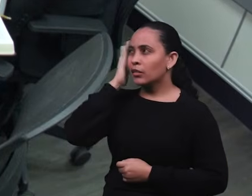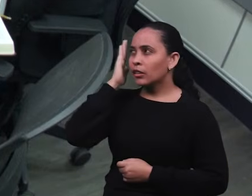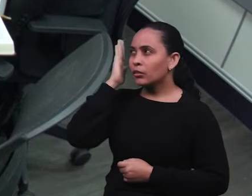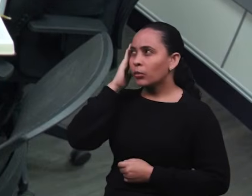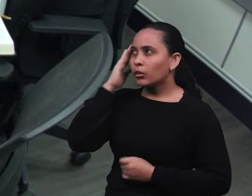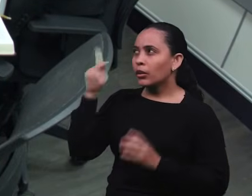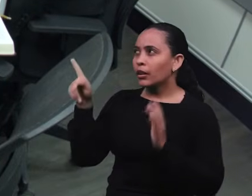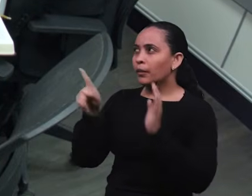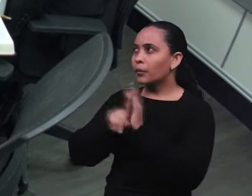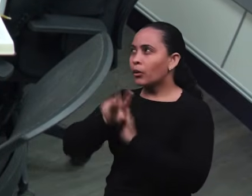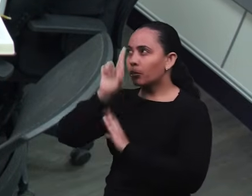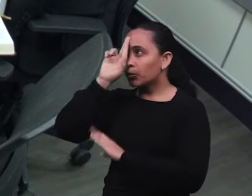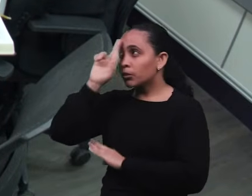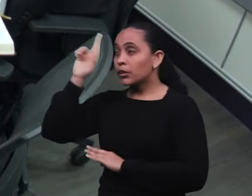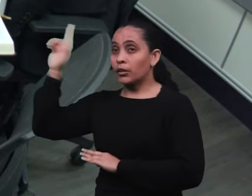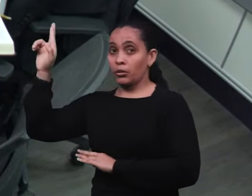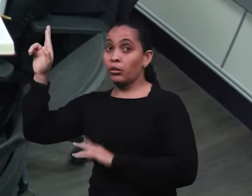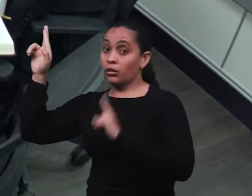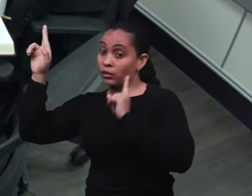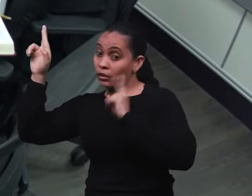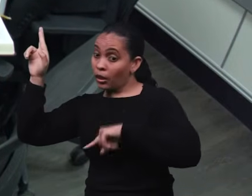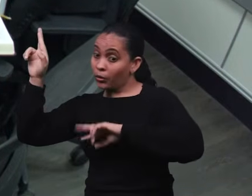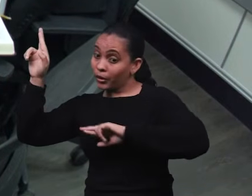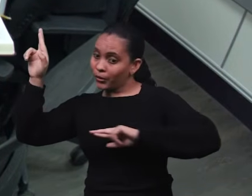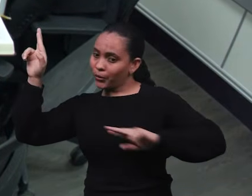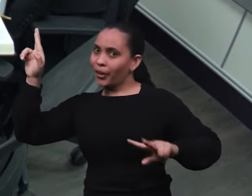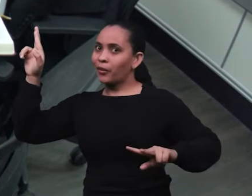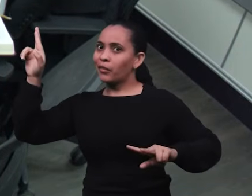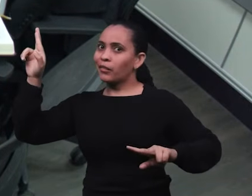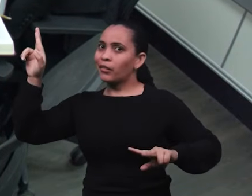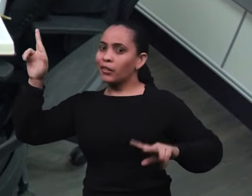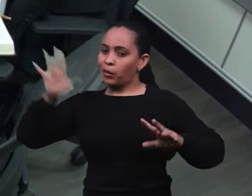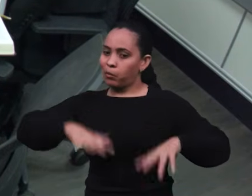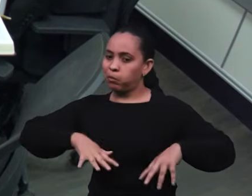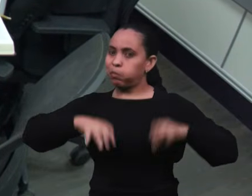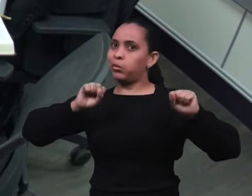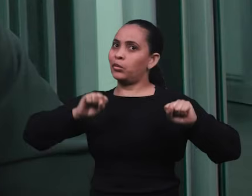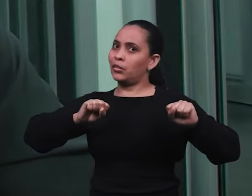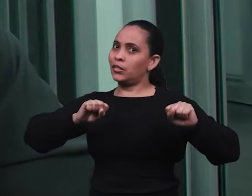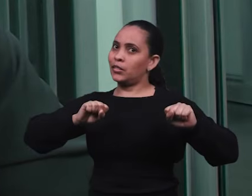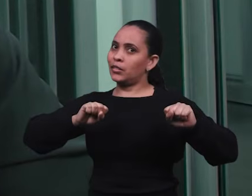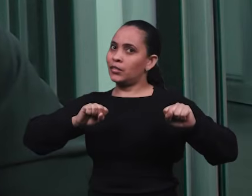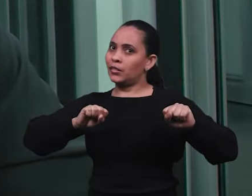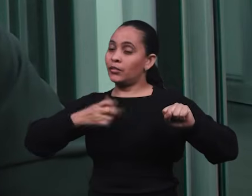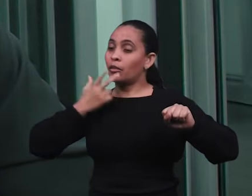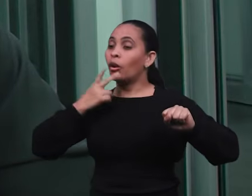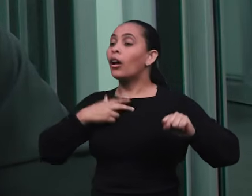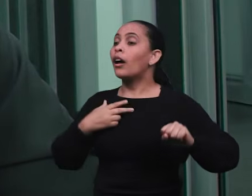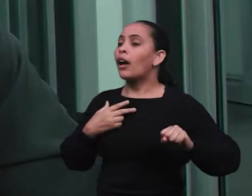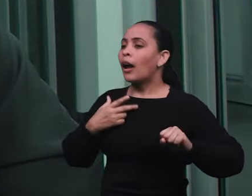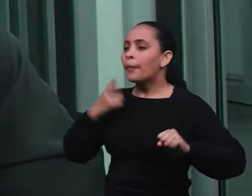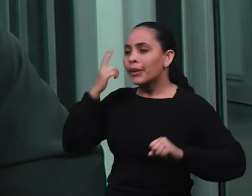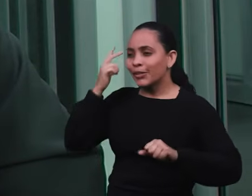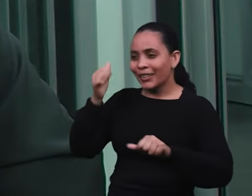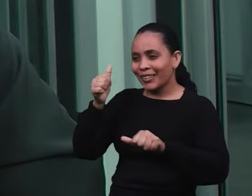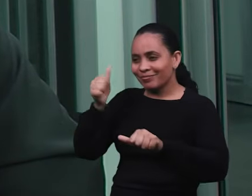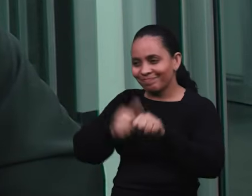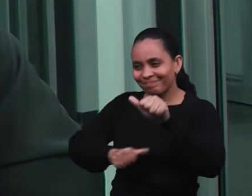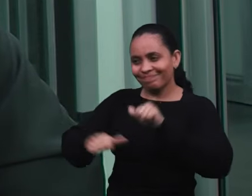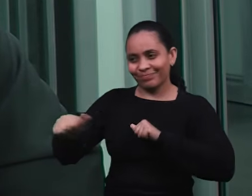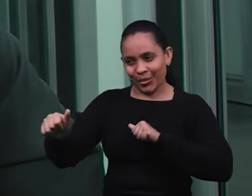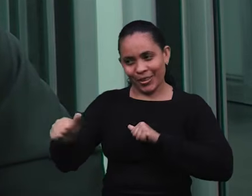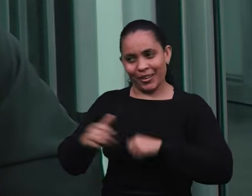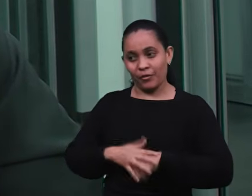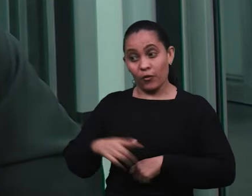da eternidade é aquilo que não é, aquilo que é lepra, aquilo que é maldição. Exatamente. Ele achava que ele ia comprar. Isso aí. Então, nós... Não é